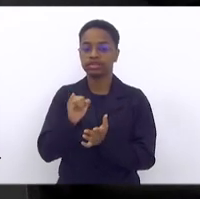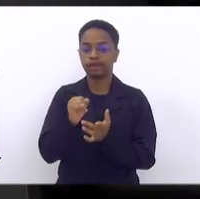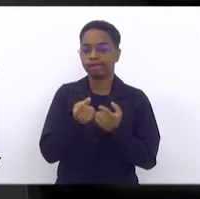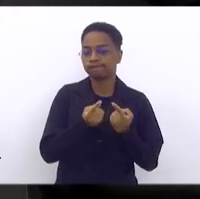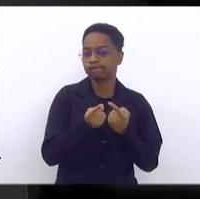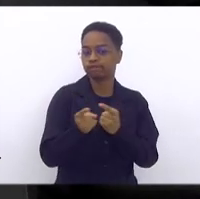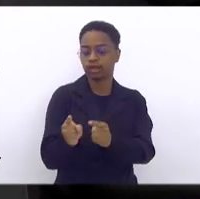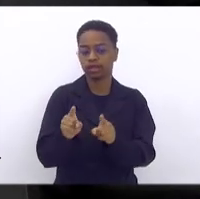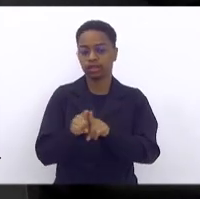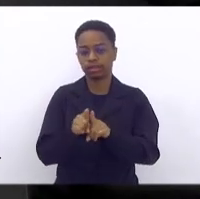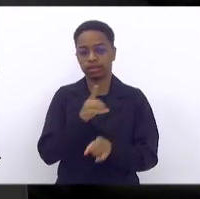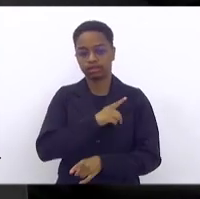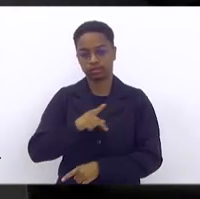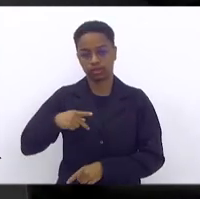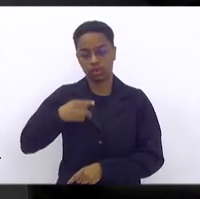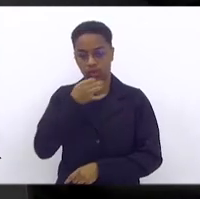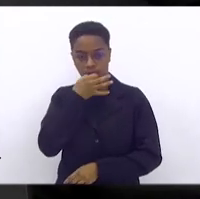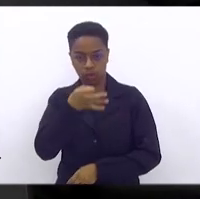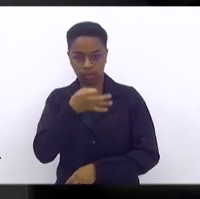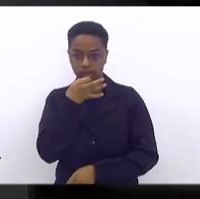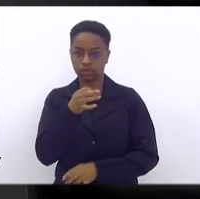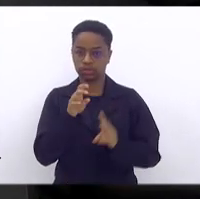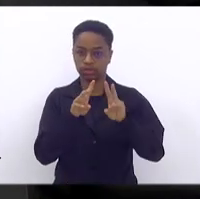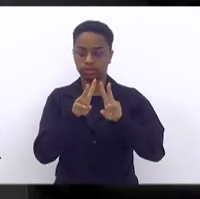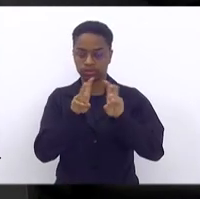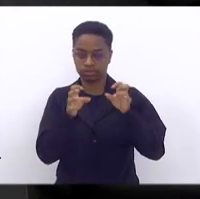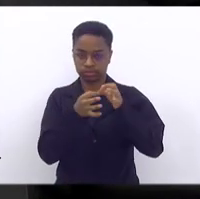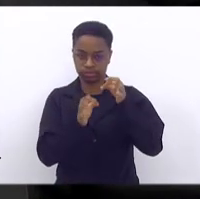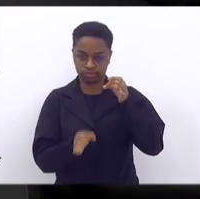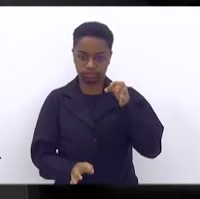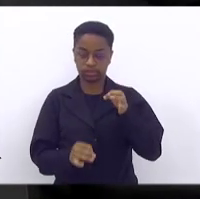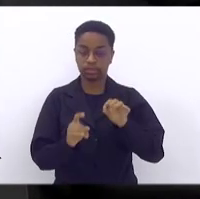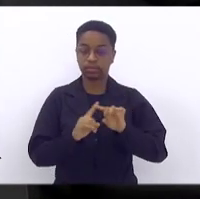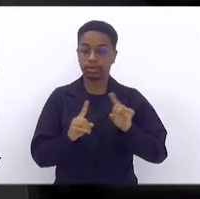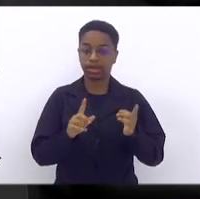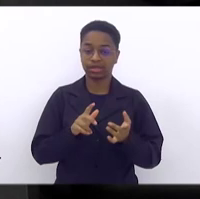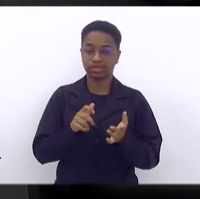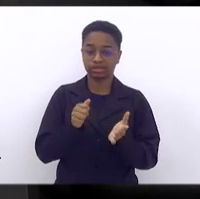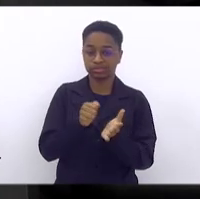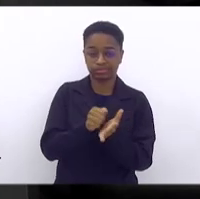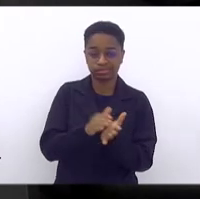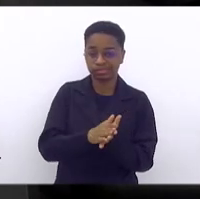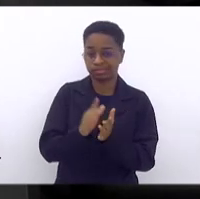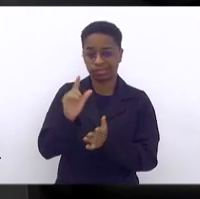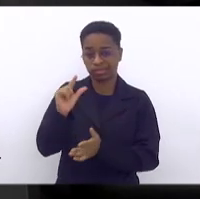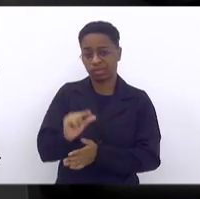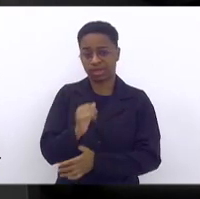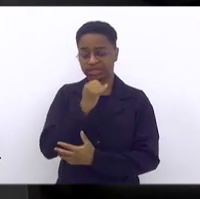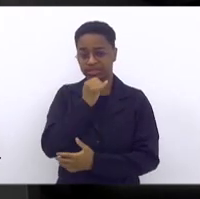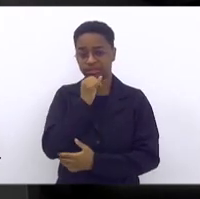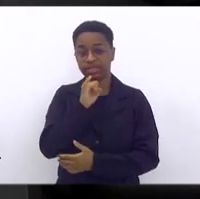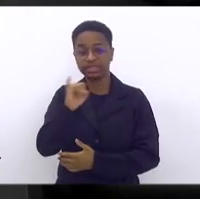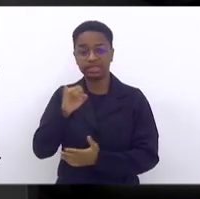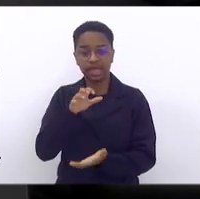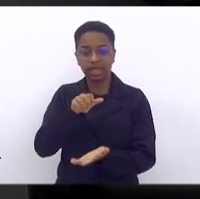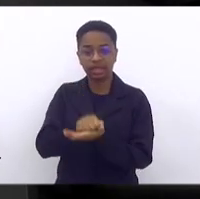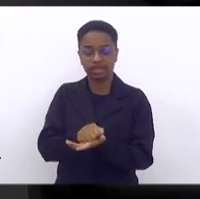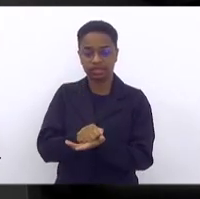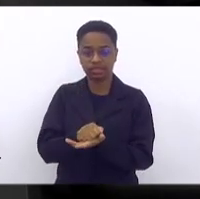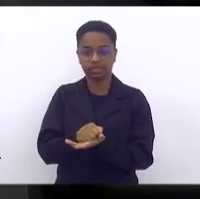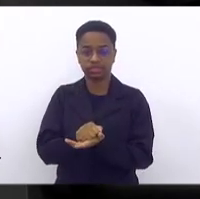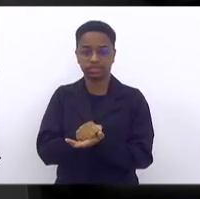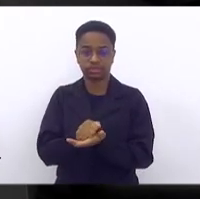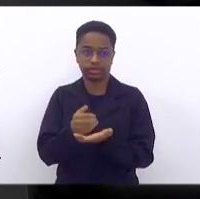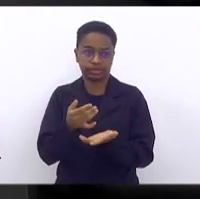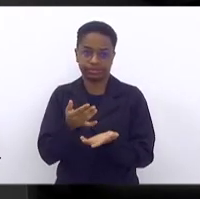pública comentou mais extensamente sobre esse tema. As penas ainda são baixas, né? Então, por exemplo, quem registra de forma não